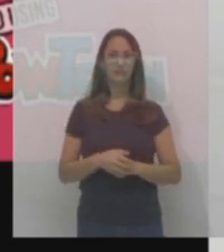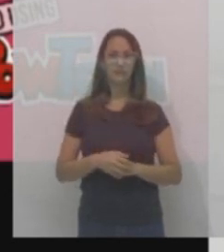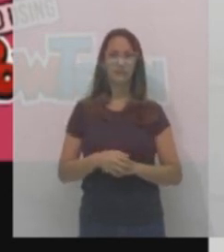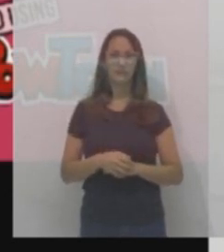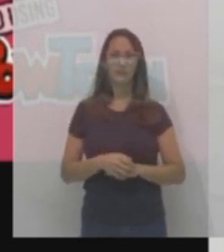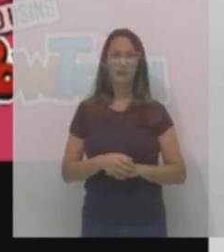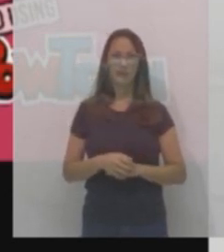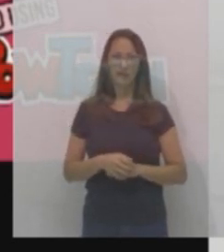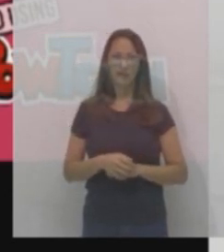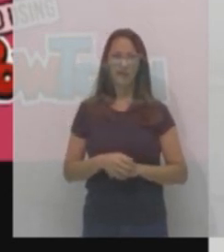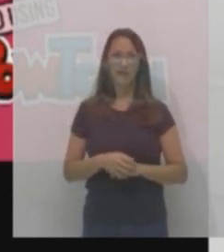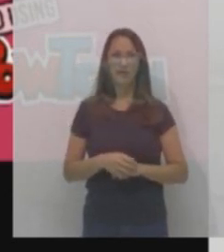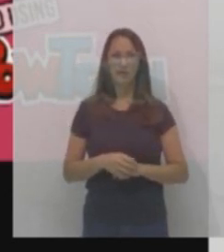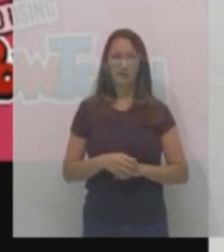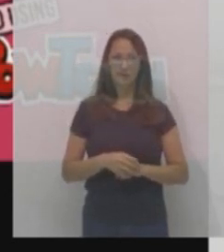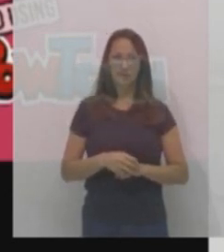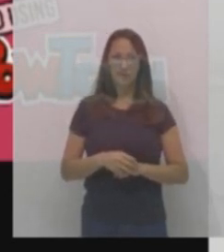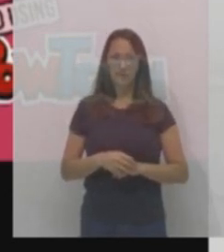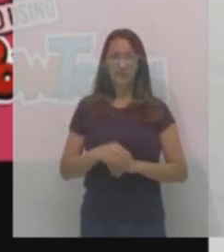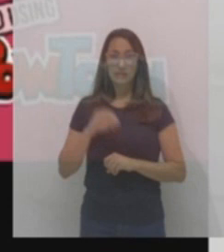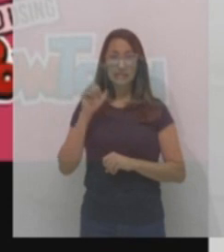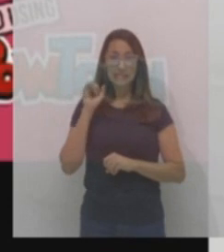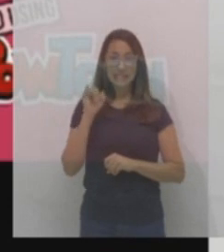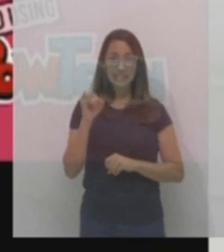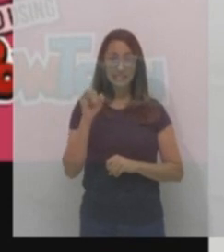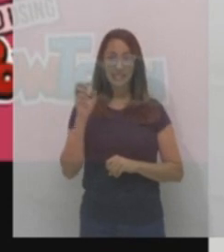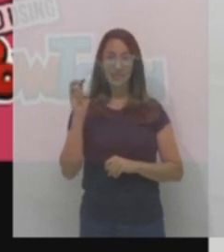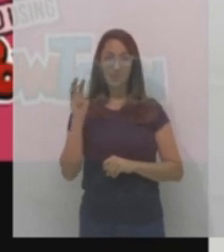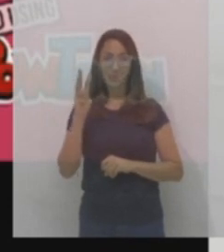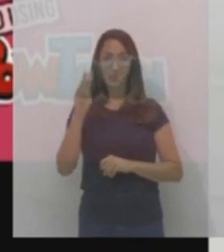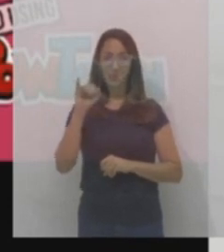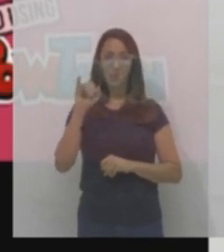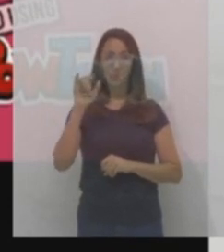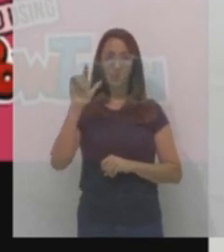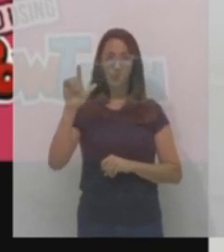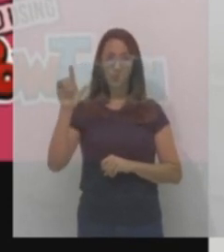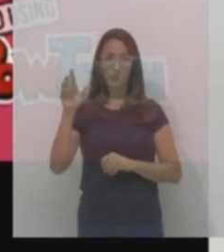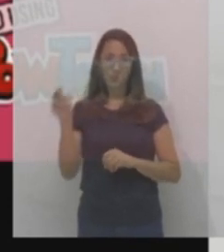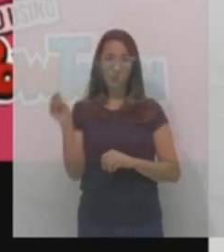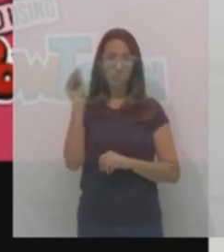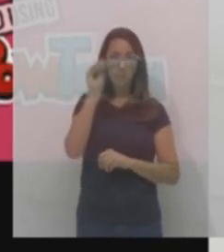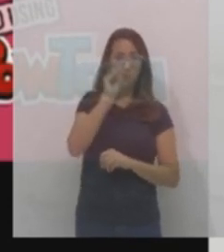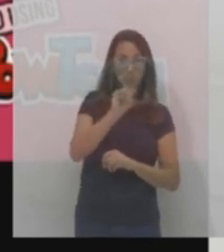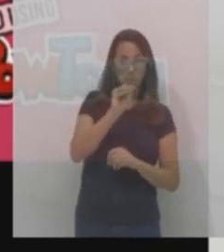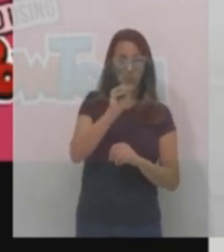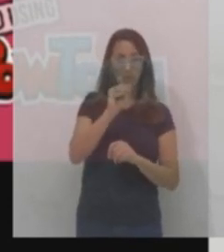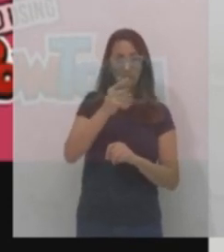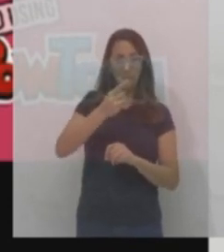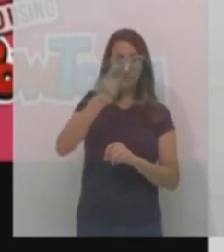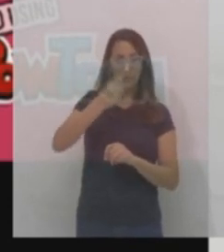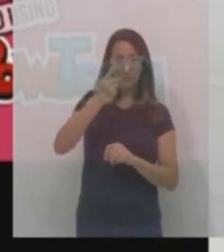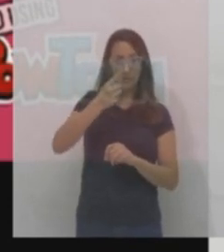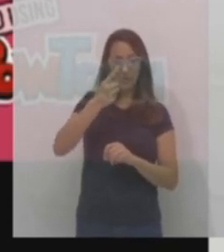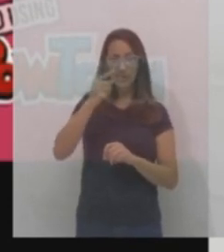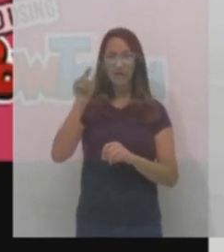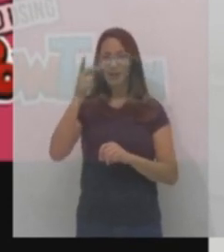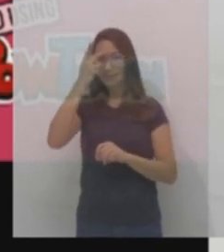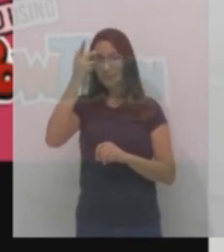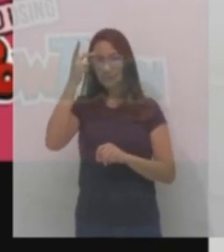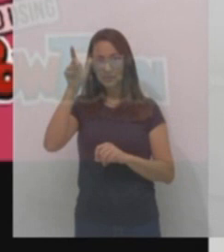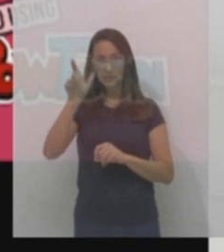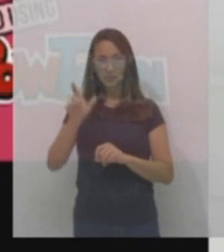frase fica na interrogativa. Como? If you pass your exams, we will go to the university. Se você passar nas suas